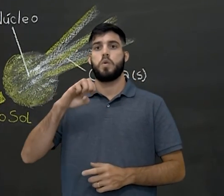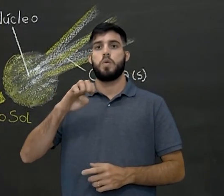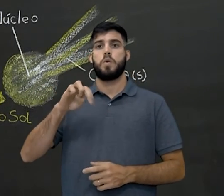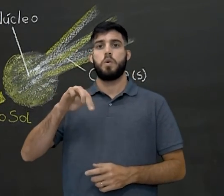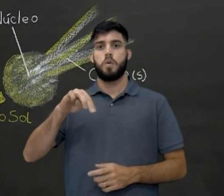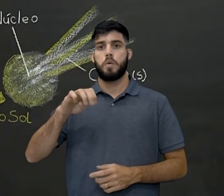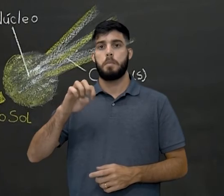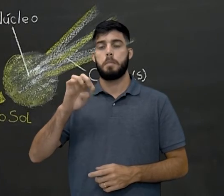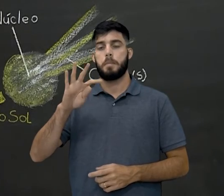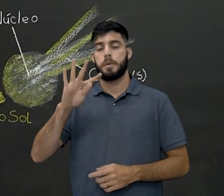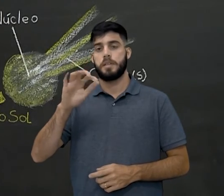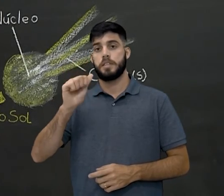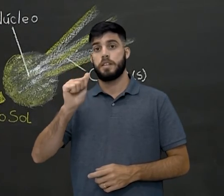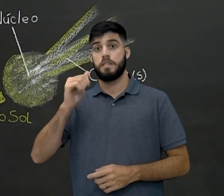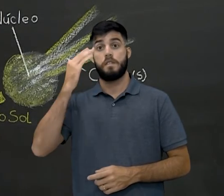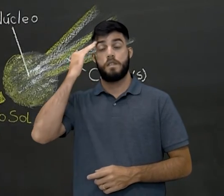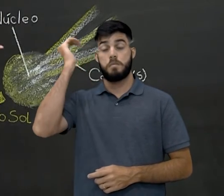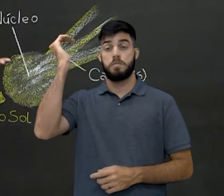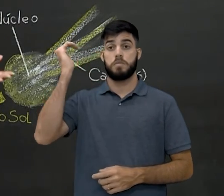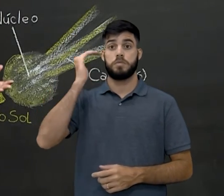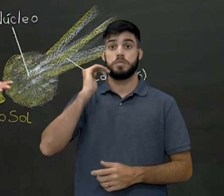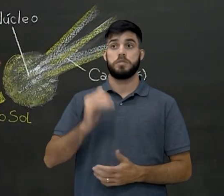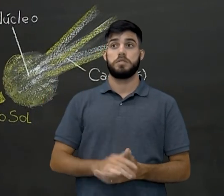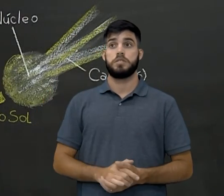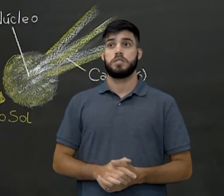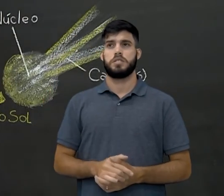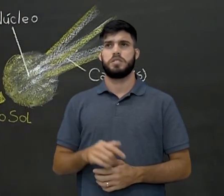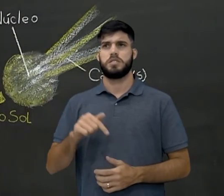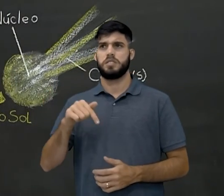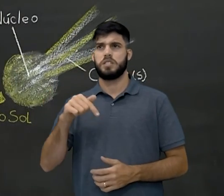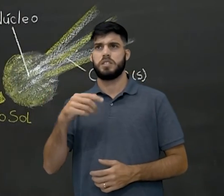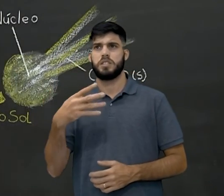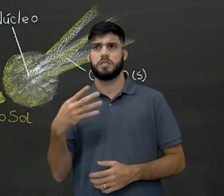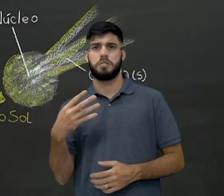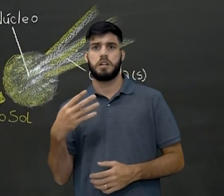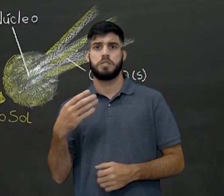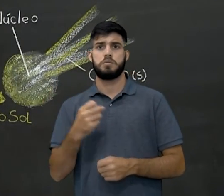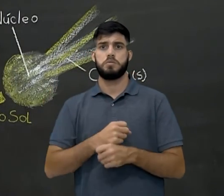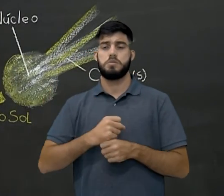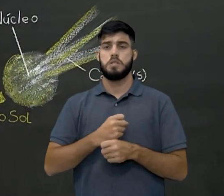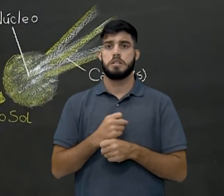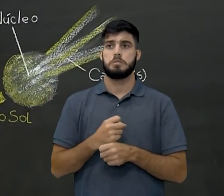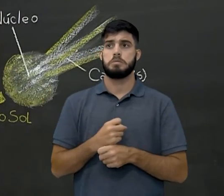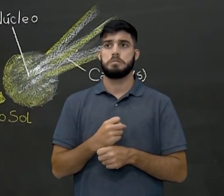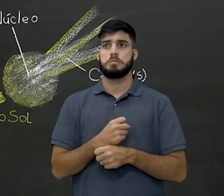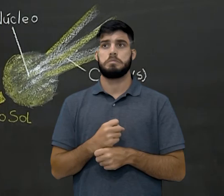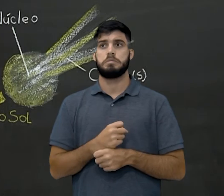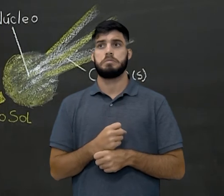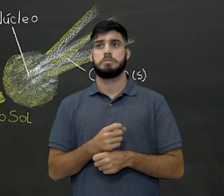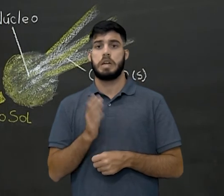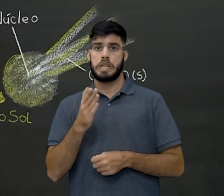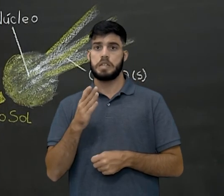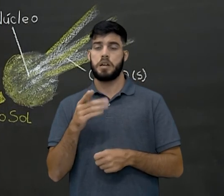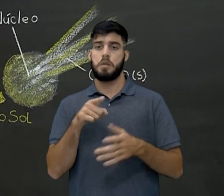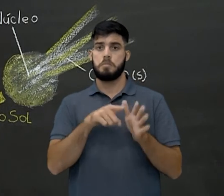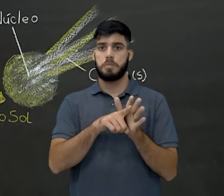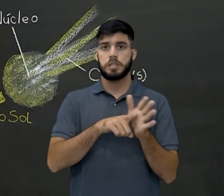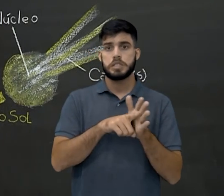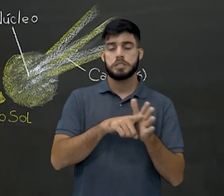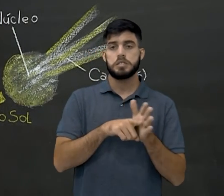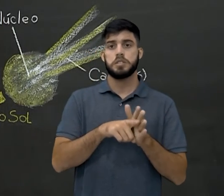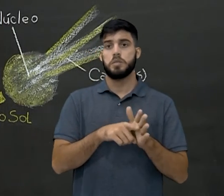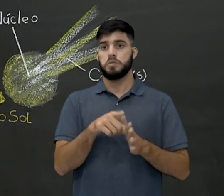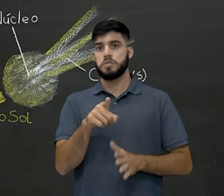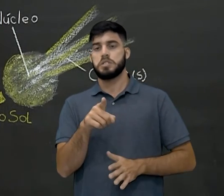cometa Halley. Ele passa a cada 74, 79 anos. Então, já pesquisa aí para ver se você um